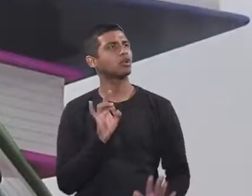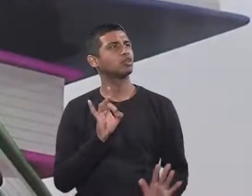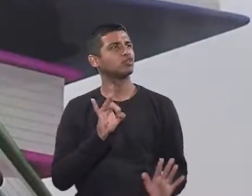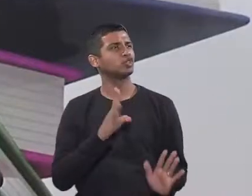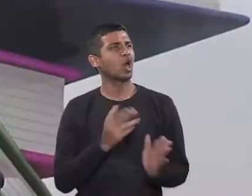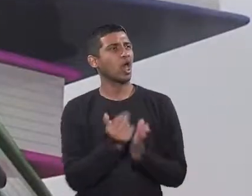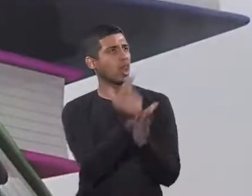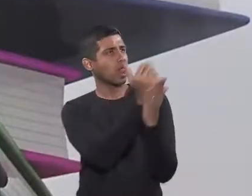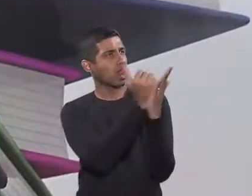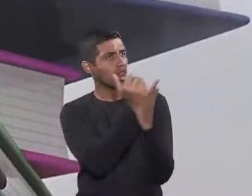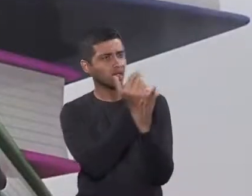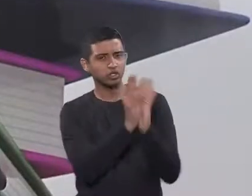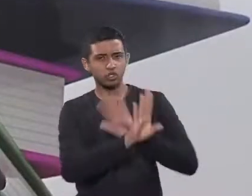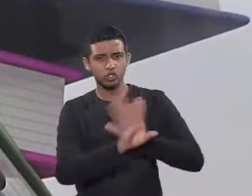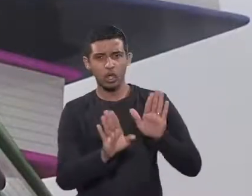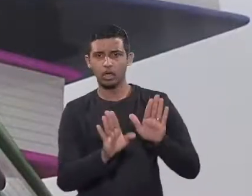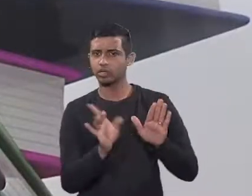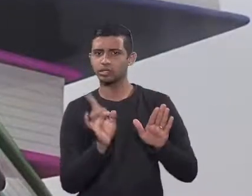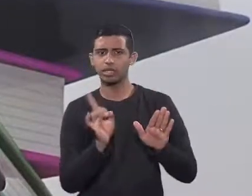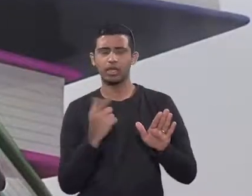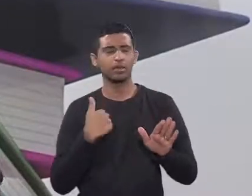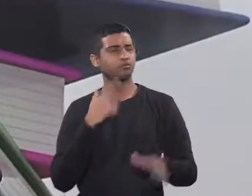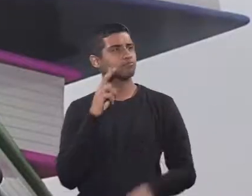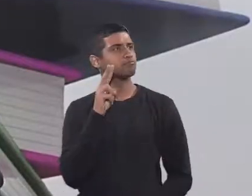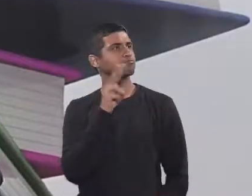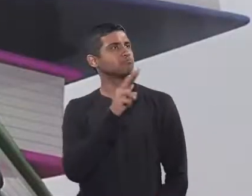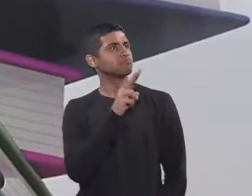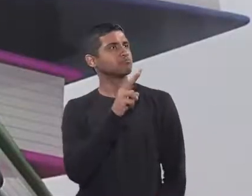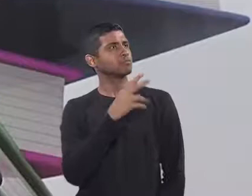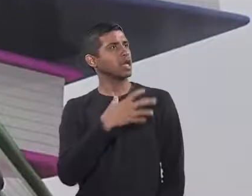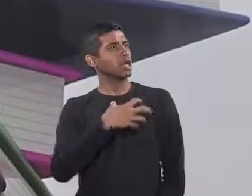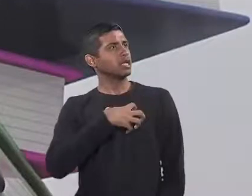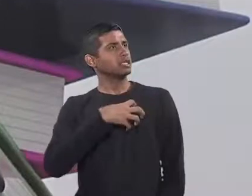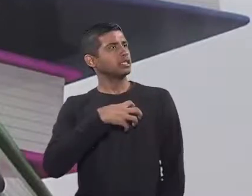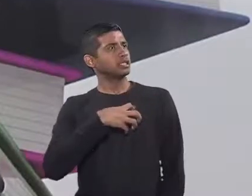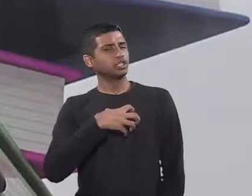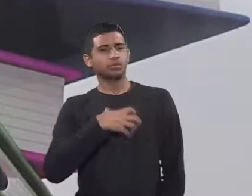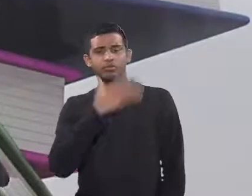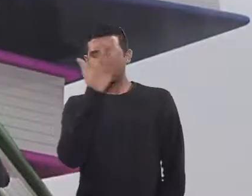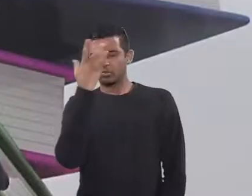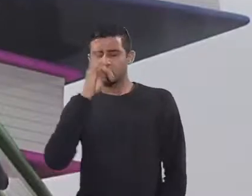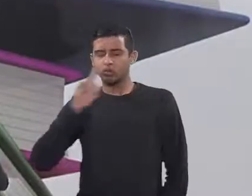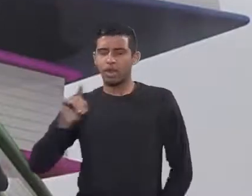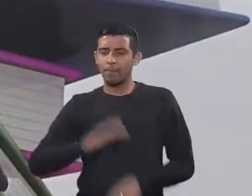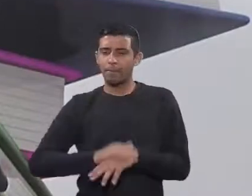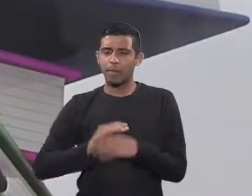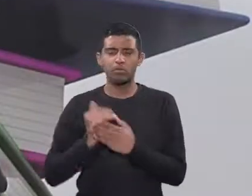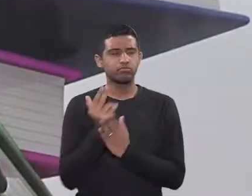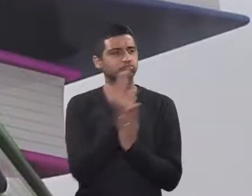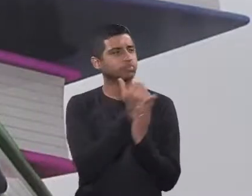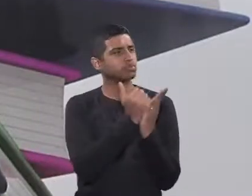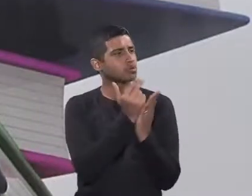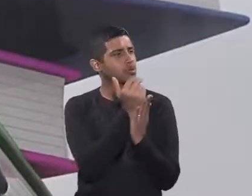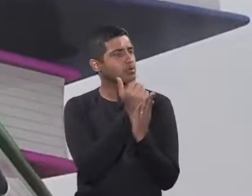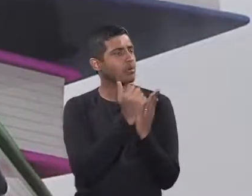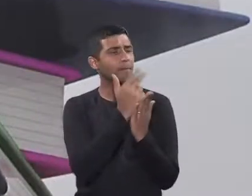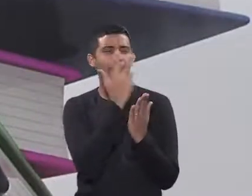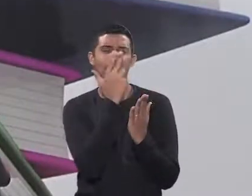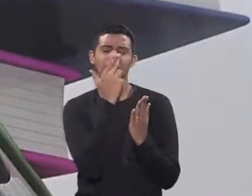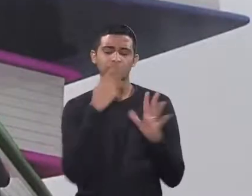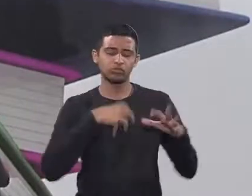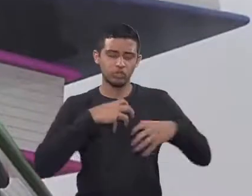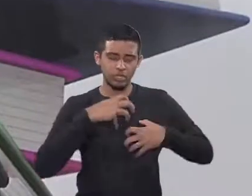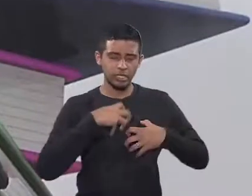um desenho, mas sim é um sentimento que a pessoa coloca ali, é uma cultura de algum